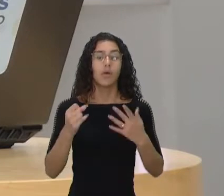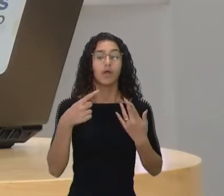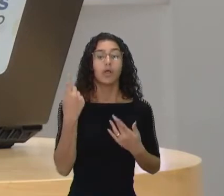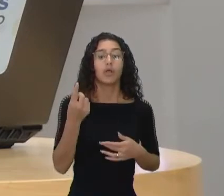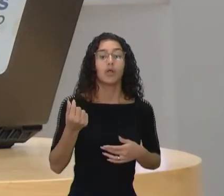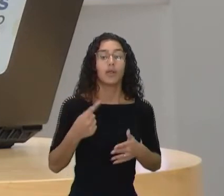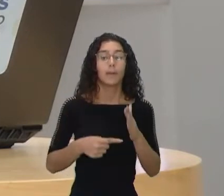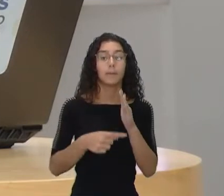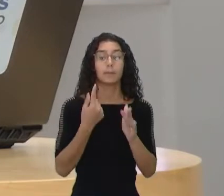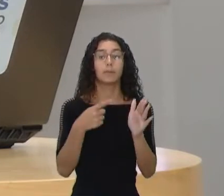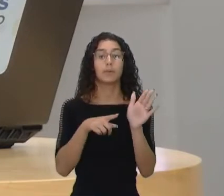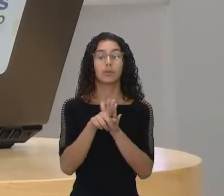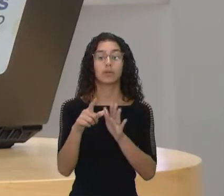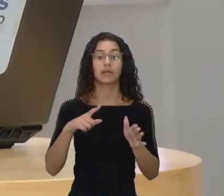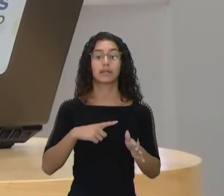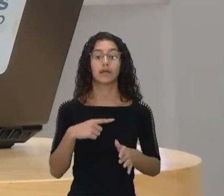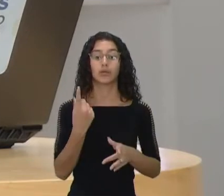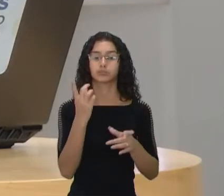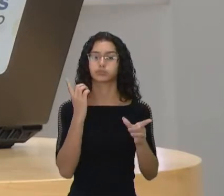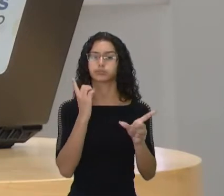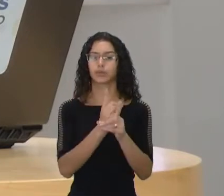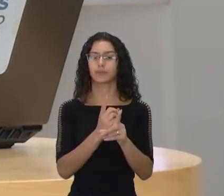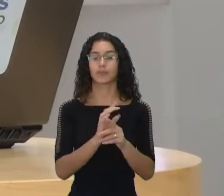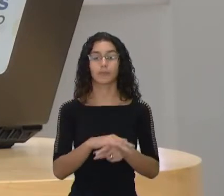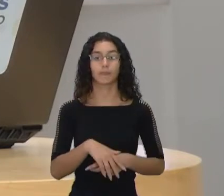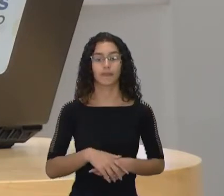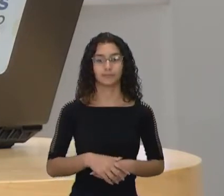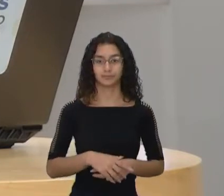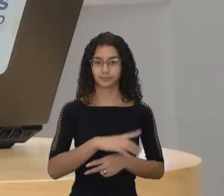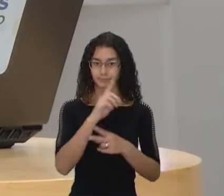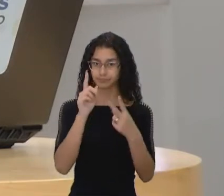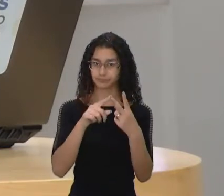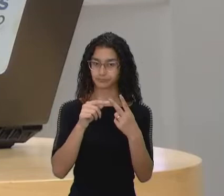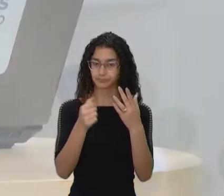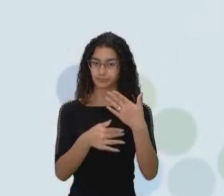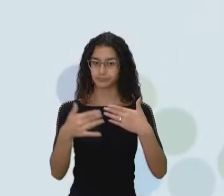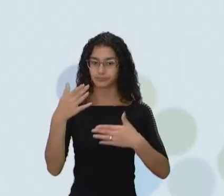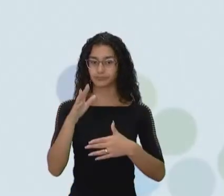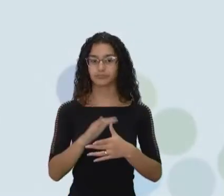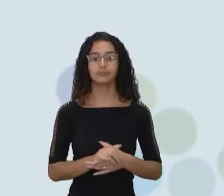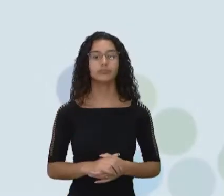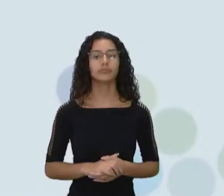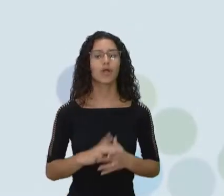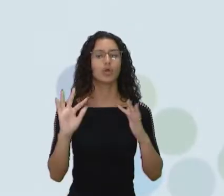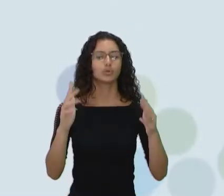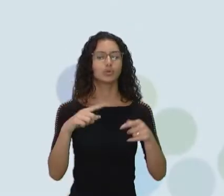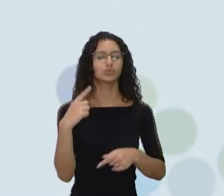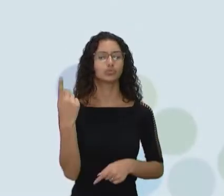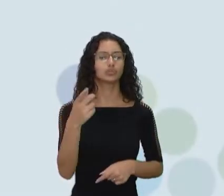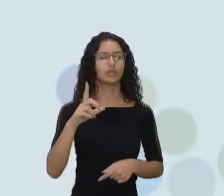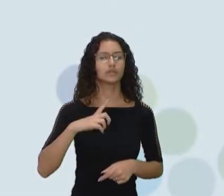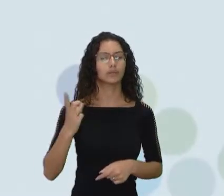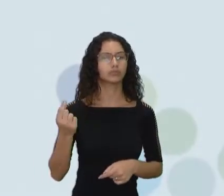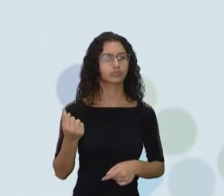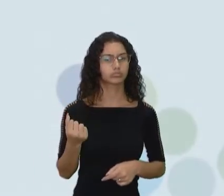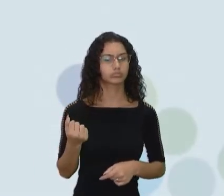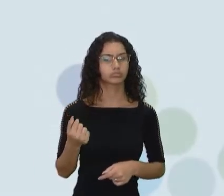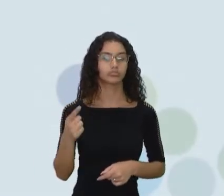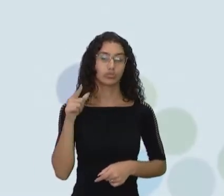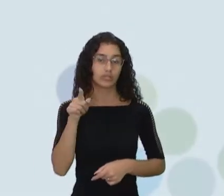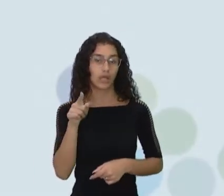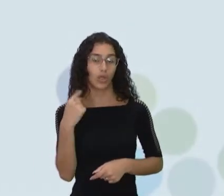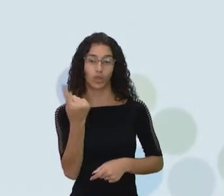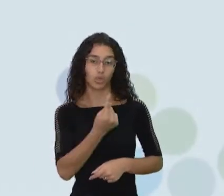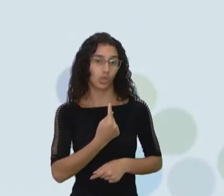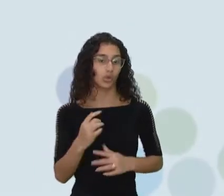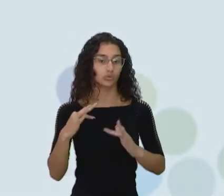custa é o primeiro questionamento, é a nossa indagação. Tá. Já no segundo slide, ele fala assim, ó, todos nós temos despesas. Eu tenho, você